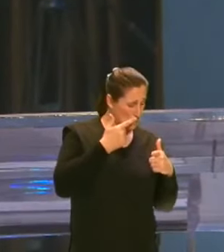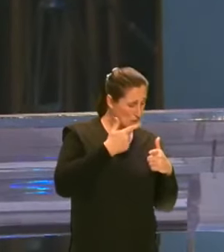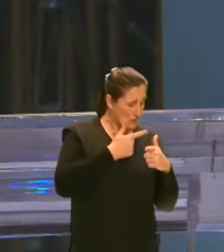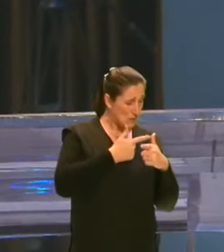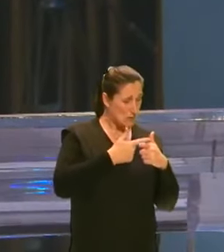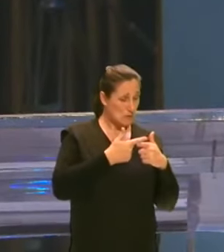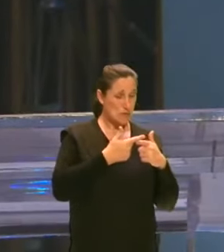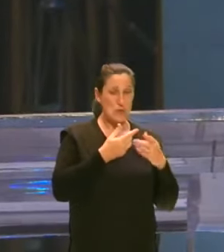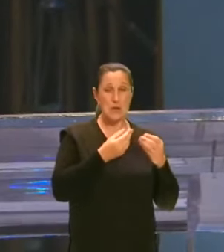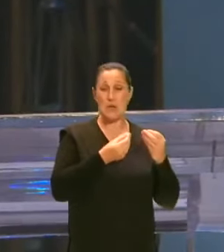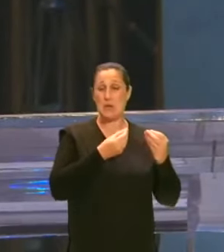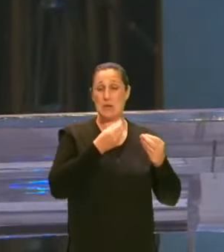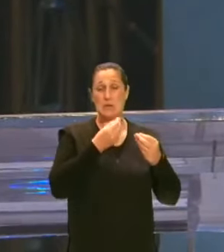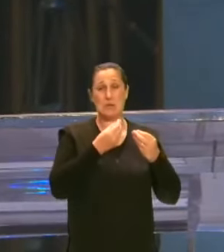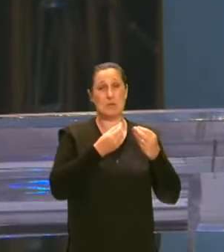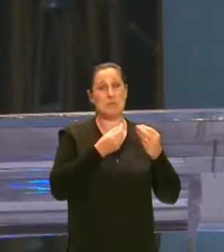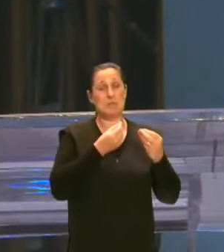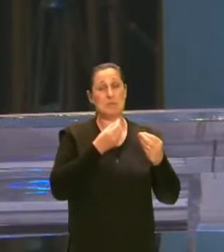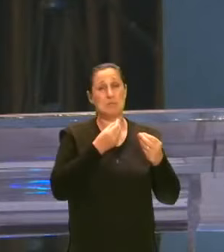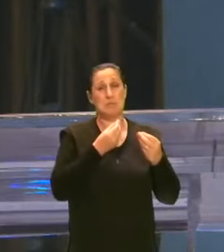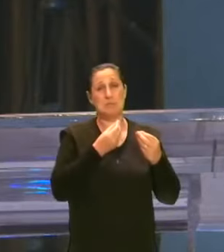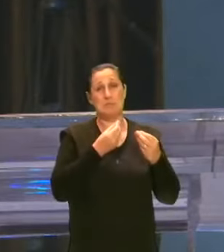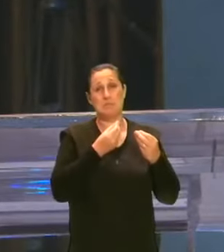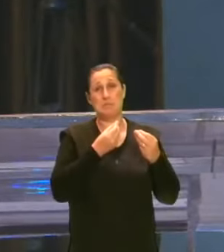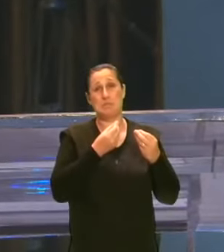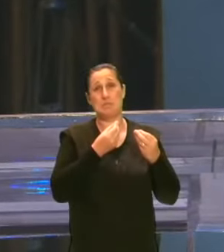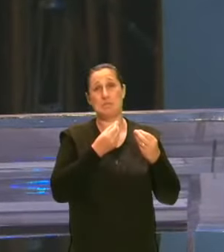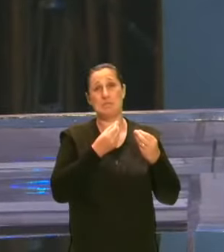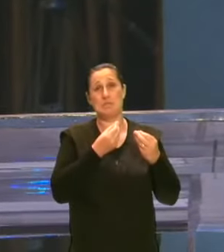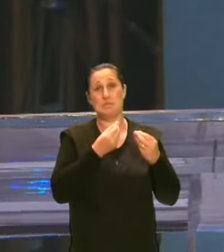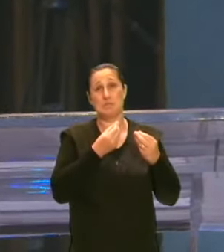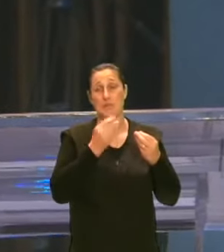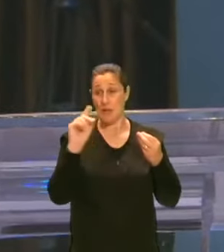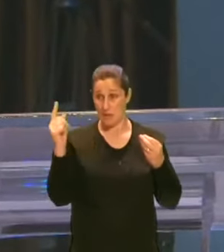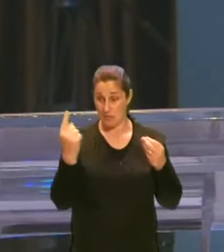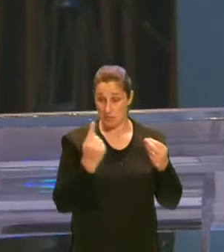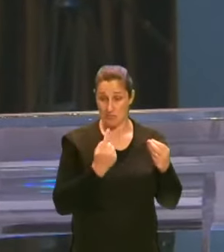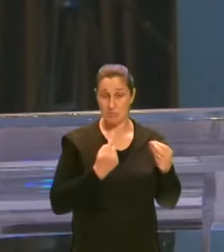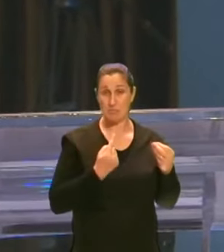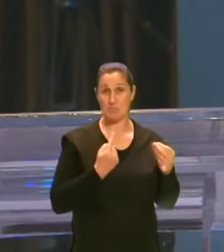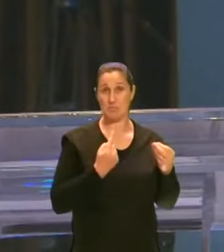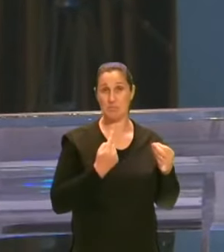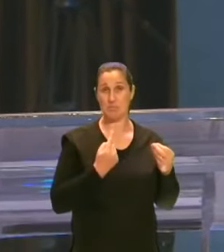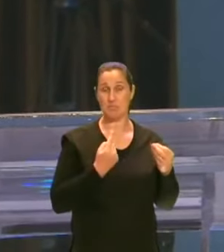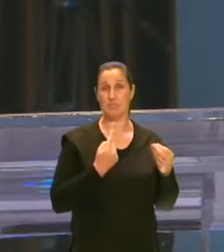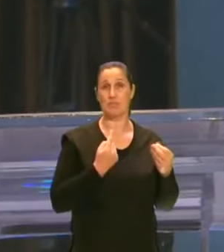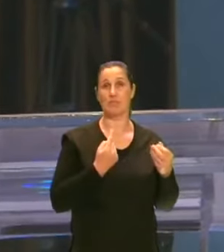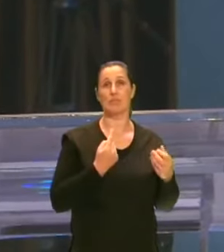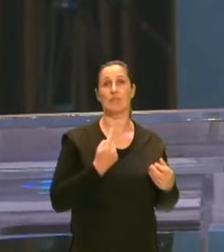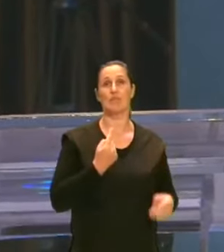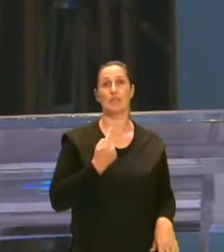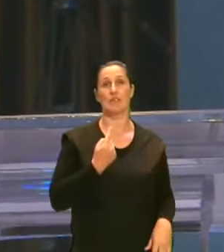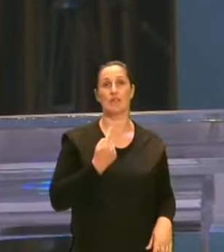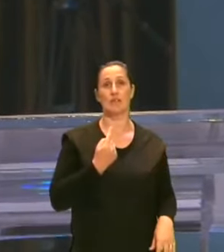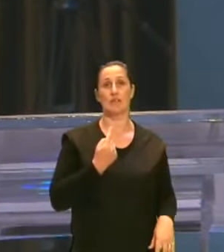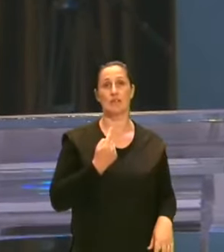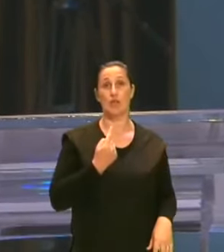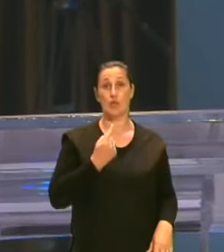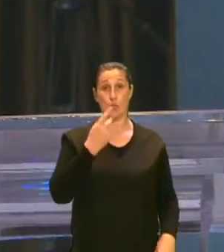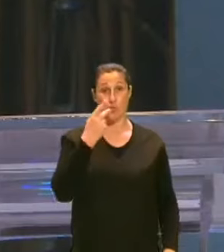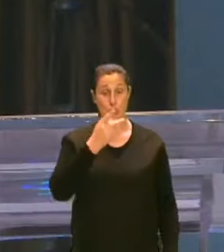vê saída. Você chegou aqui e de alguma forma o